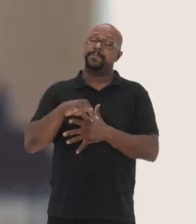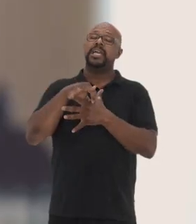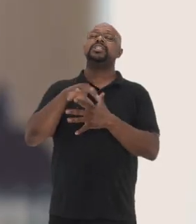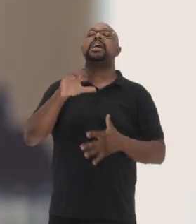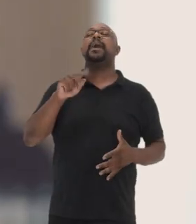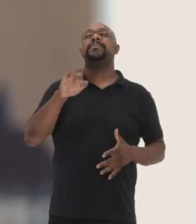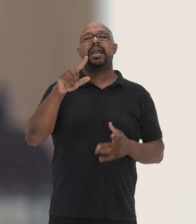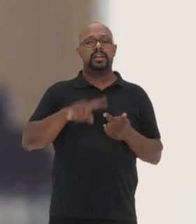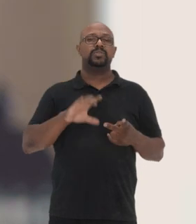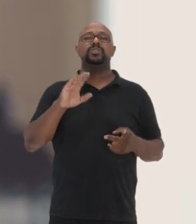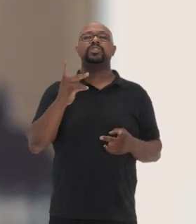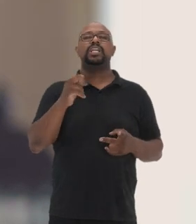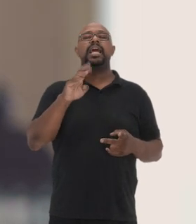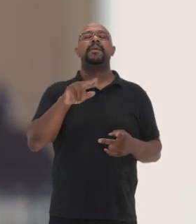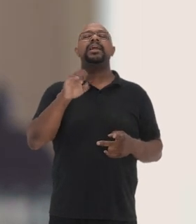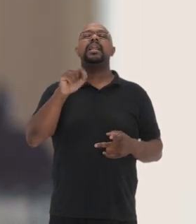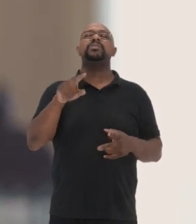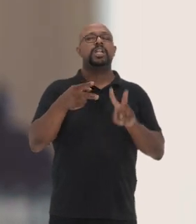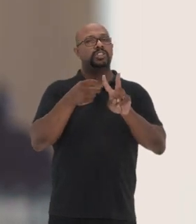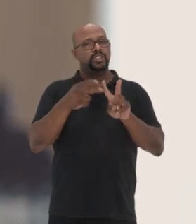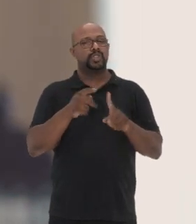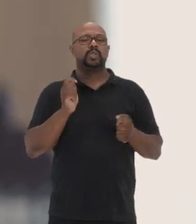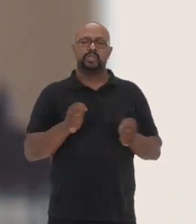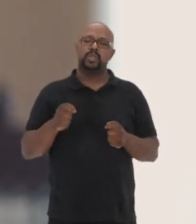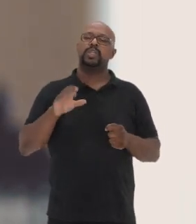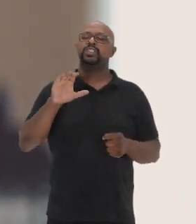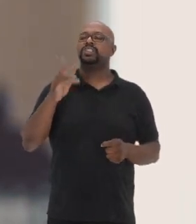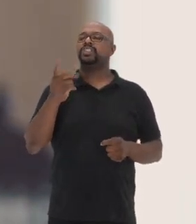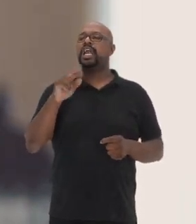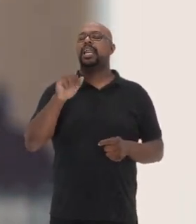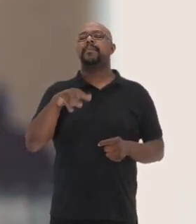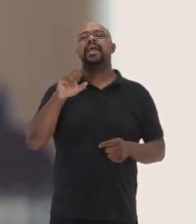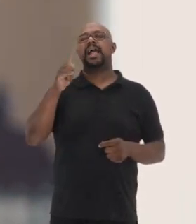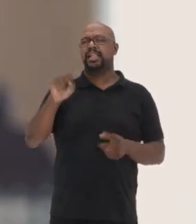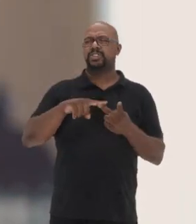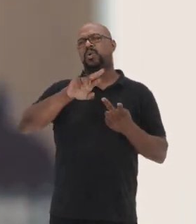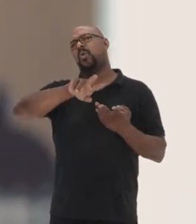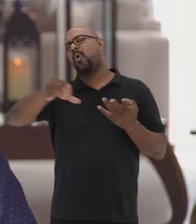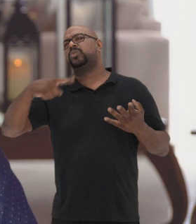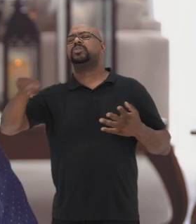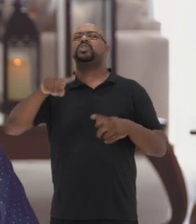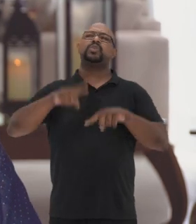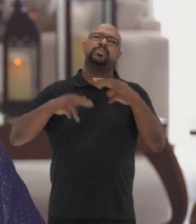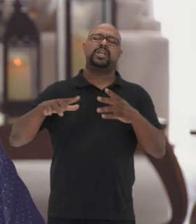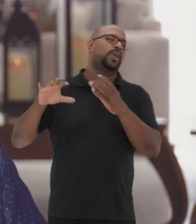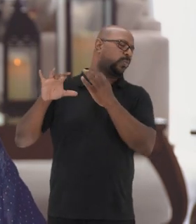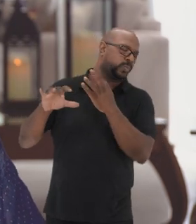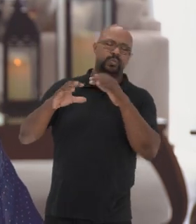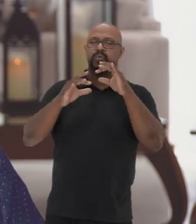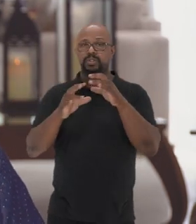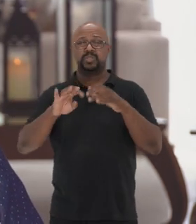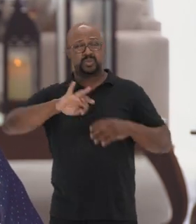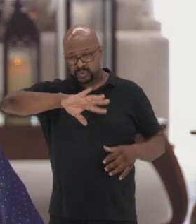e o xará meleiros que eram indígenas tocadores de charamelas e de outros instrumentos de Souza todos